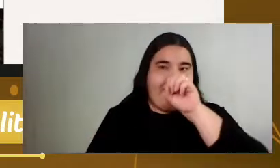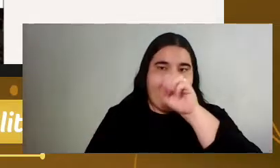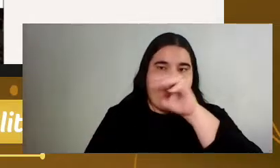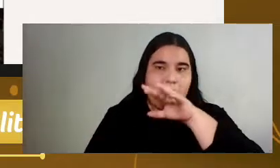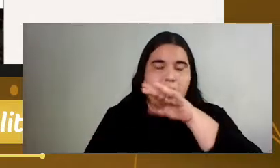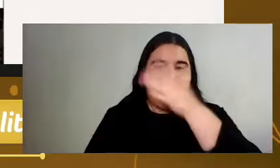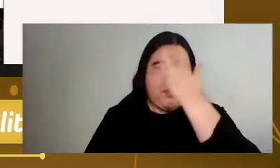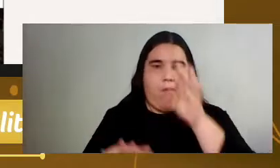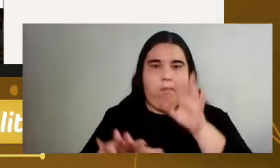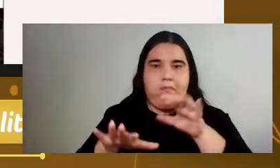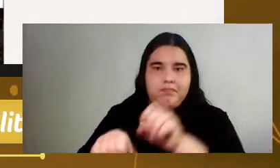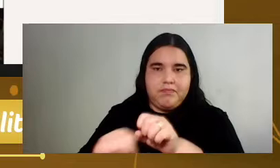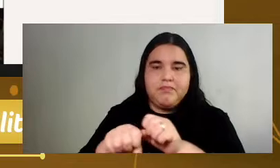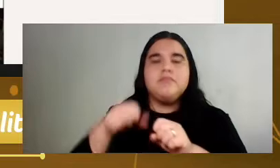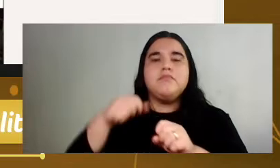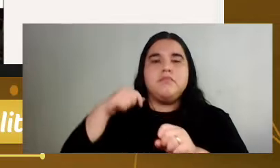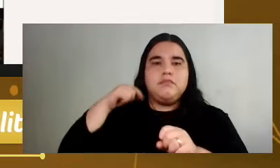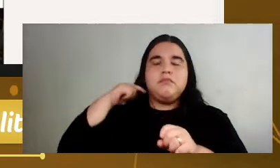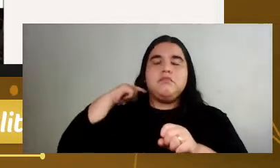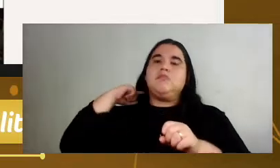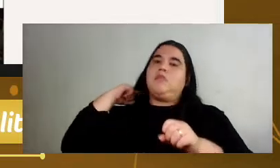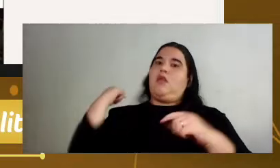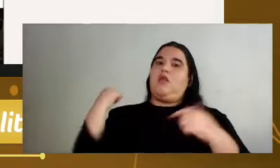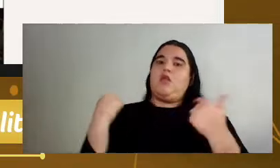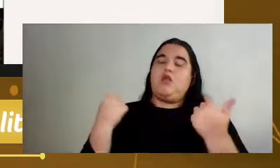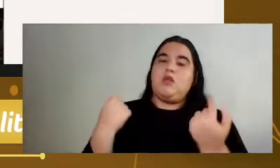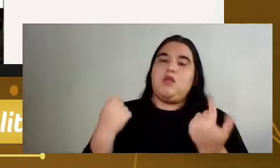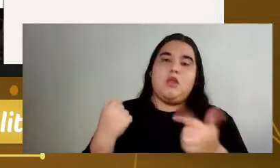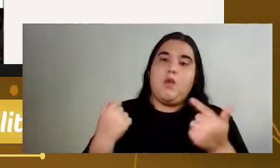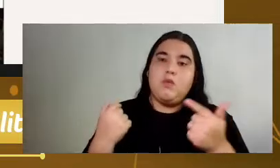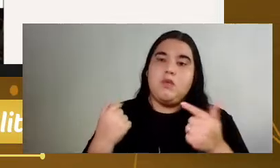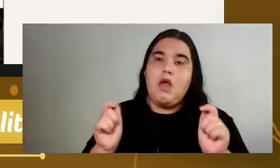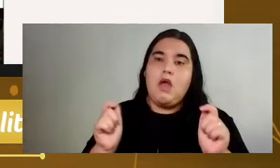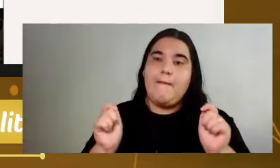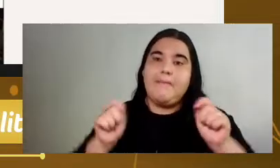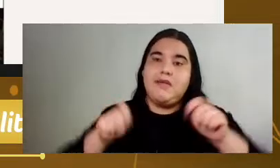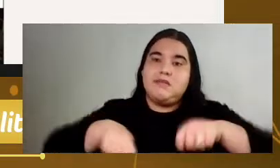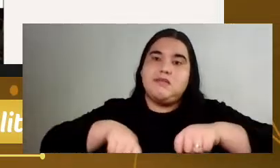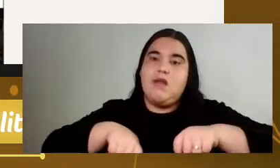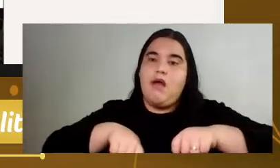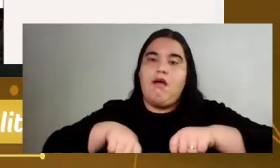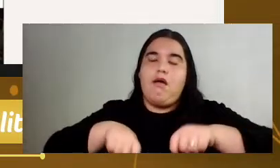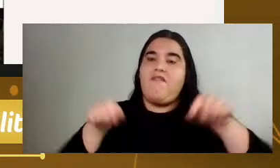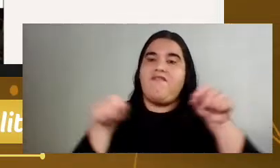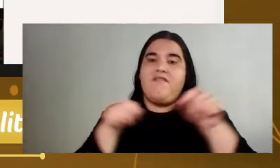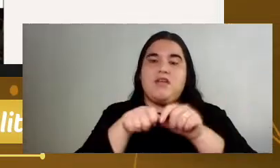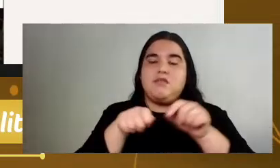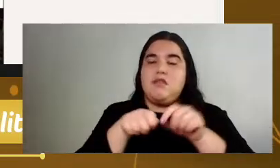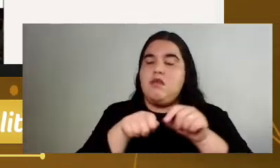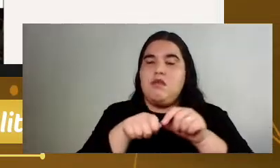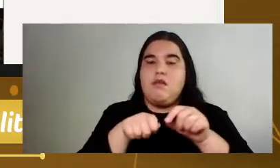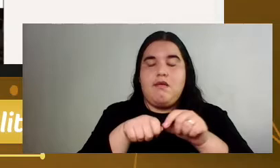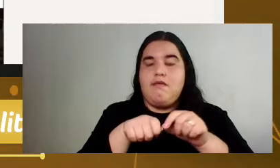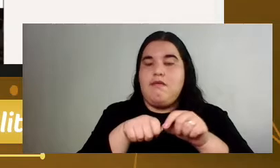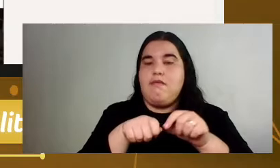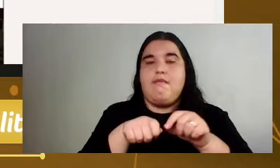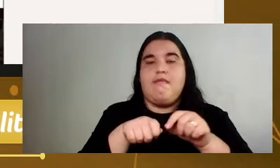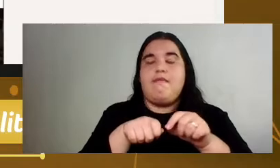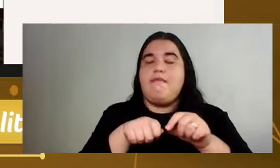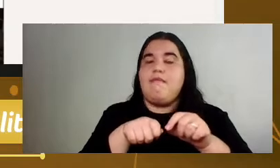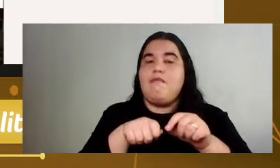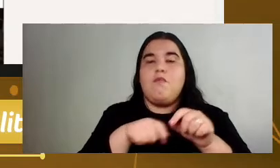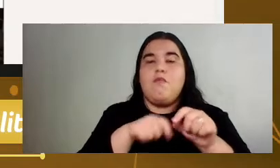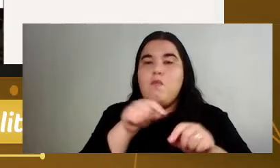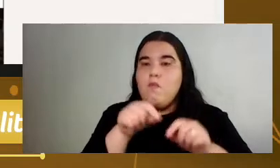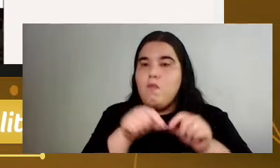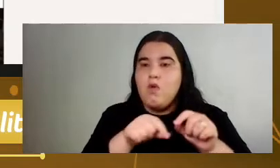tinha capacidade para fazer todo esse monitoramento em loco, ou seja, caminhando sobre toda a